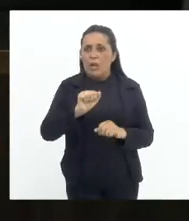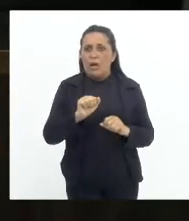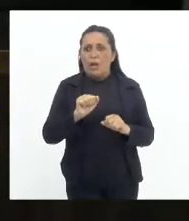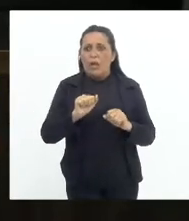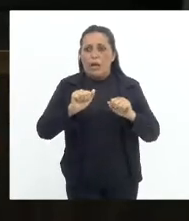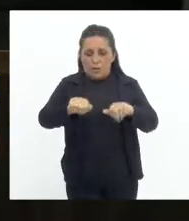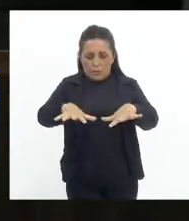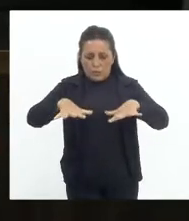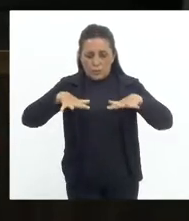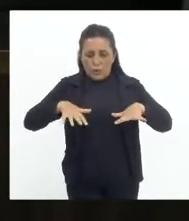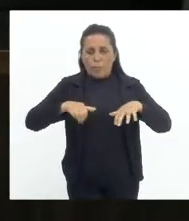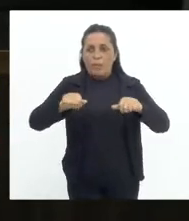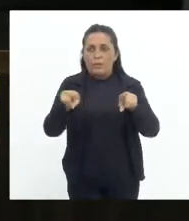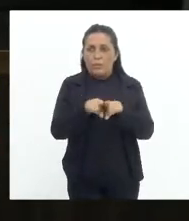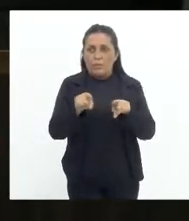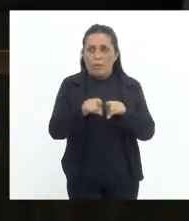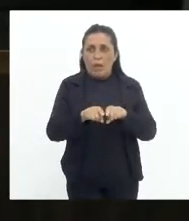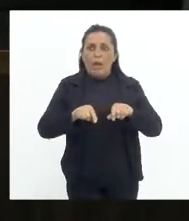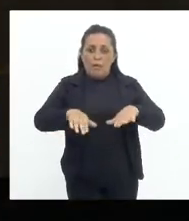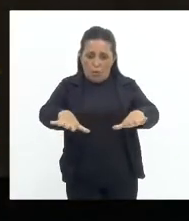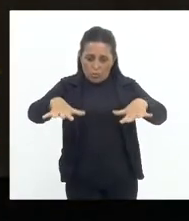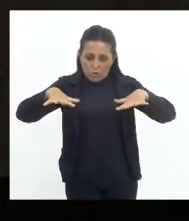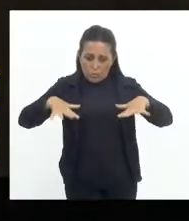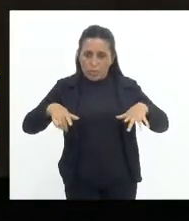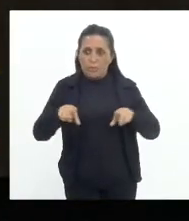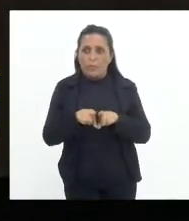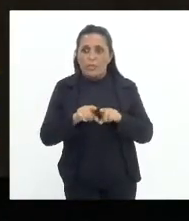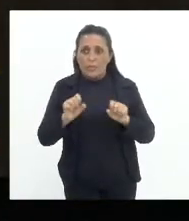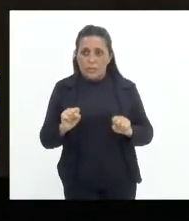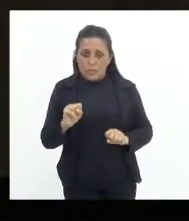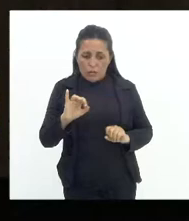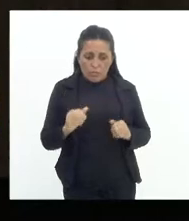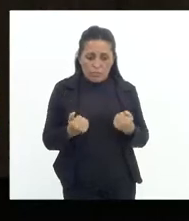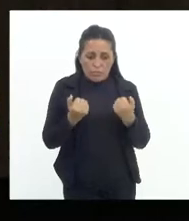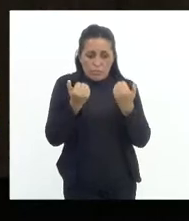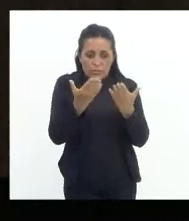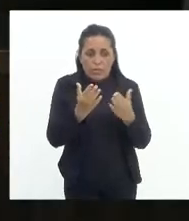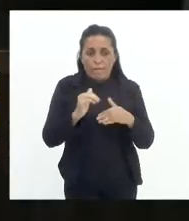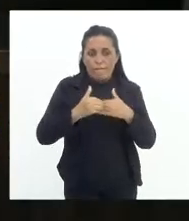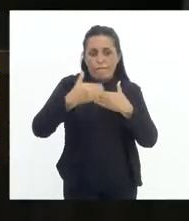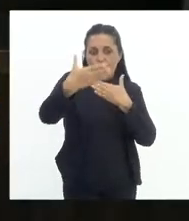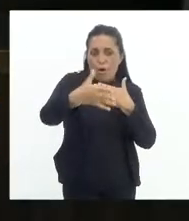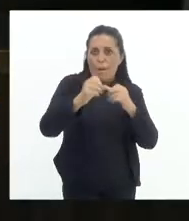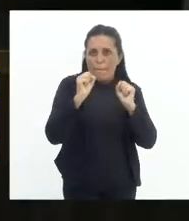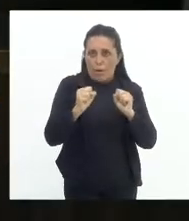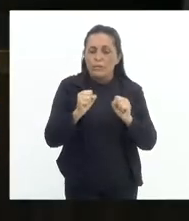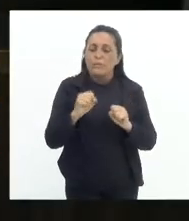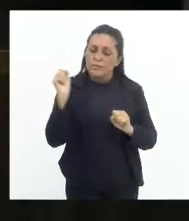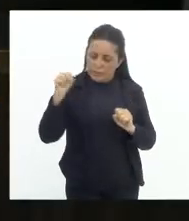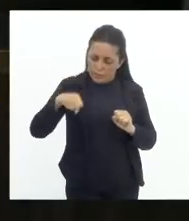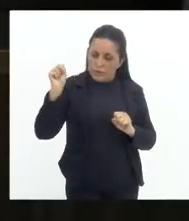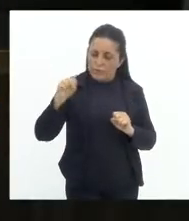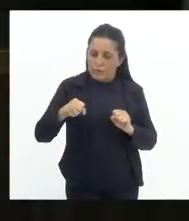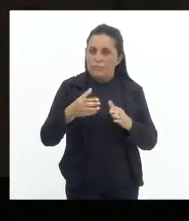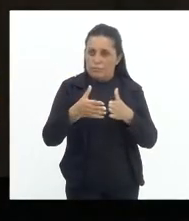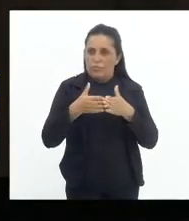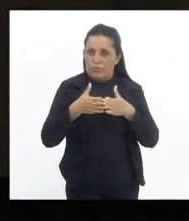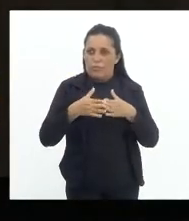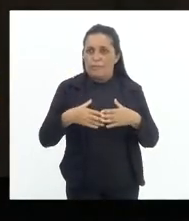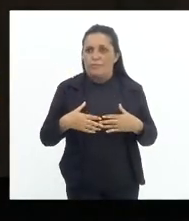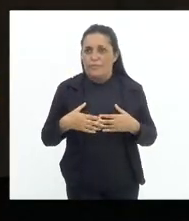Assembleia que é seja o plenário ou mesmo auditório se eu quiser entregar fora pode ser presente por favor